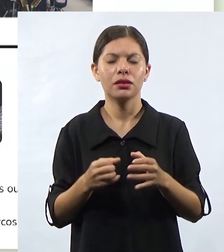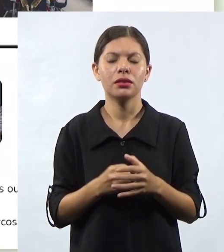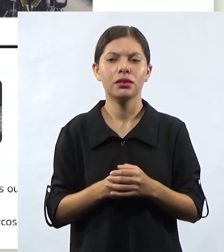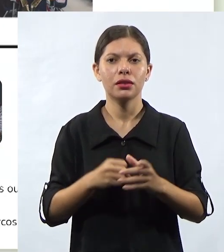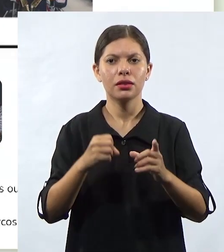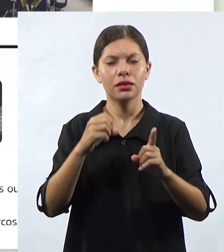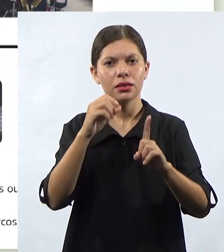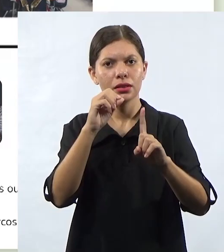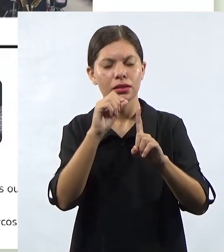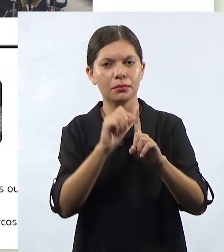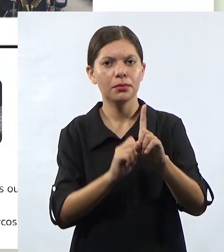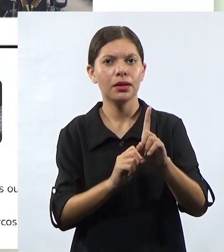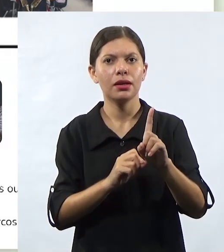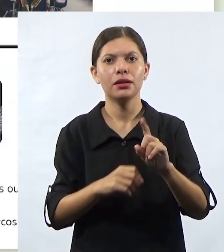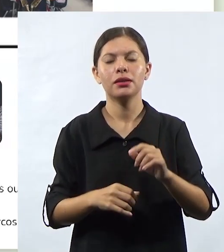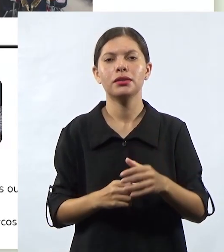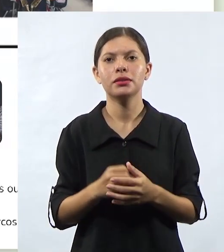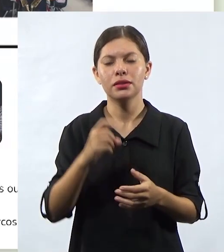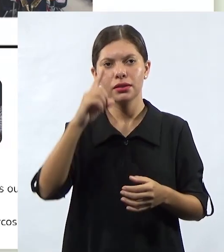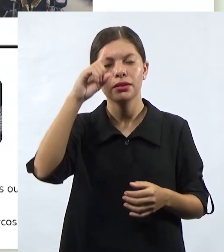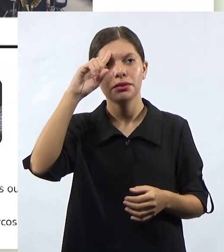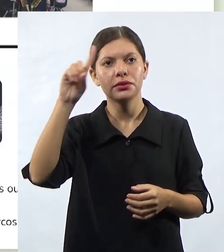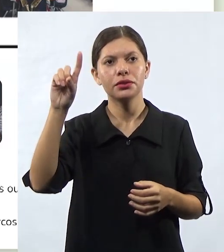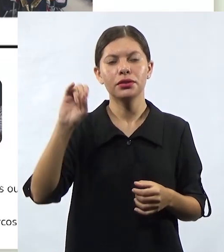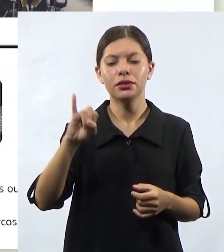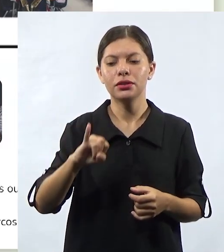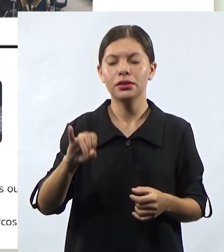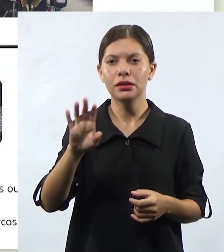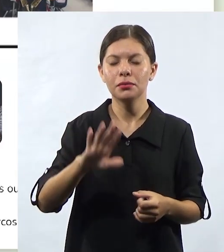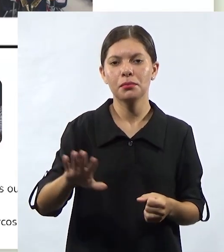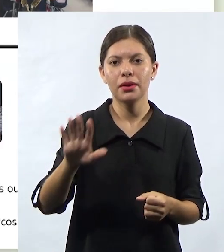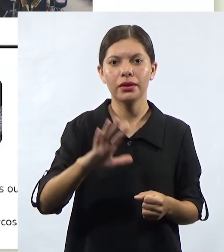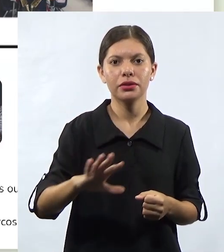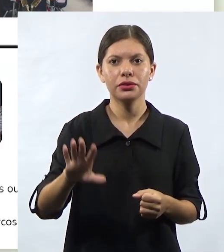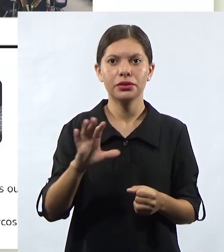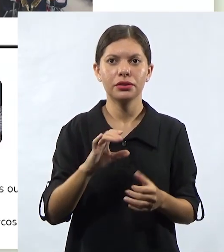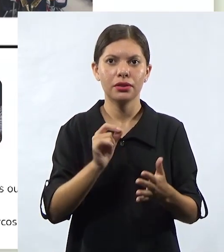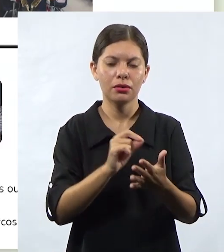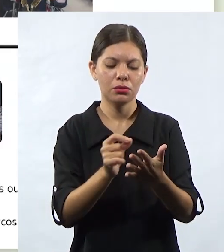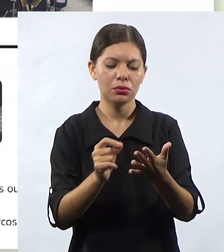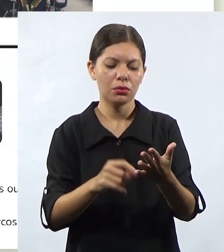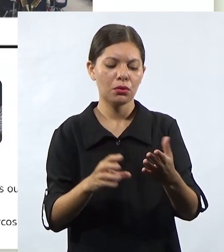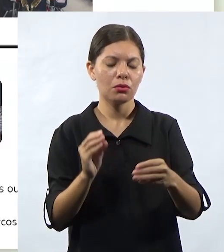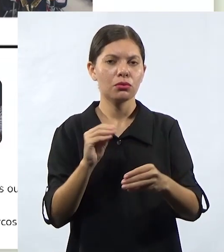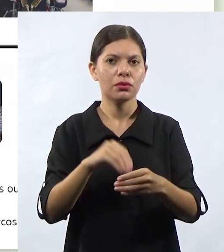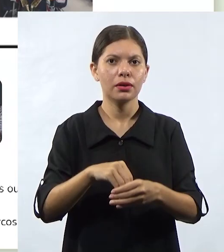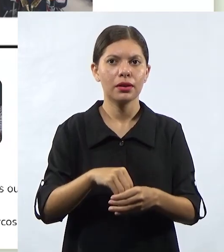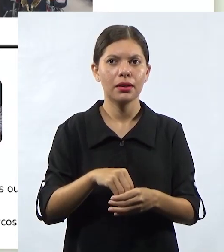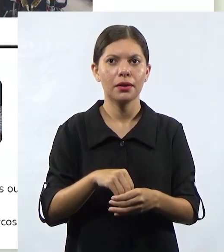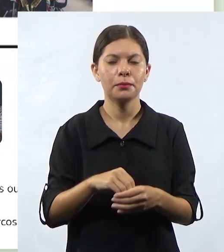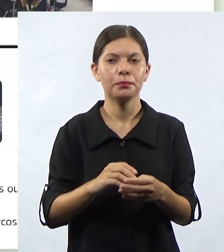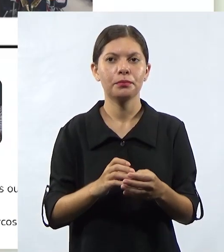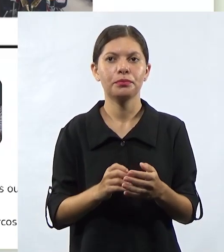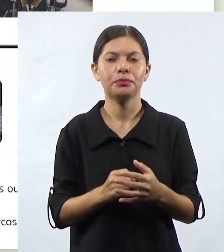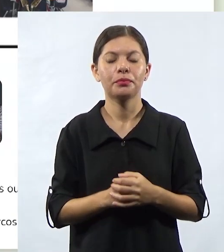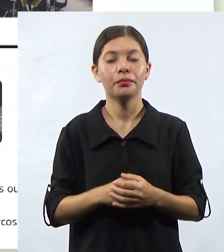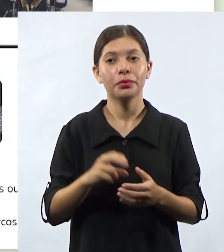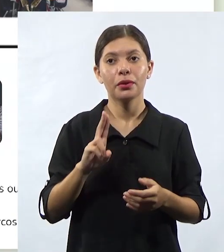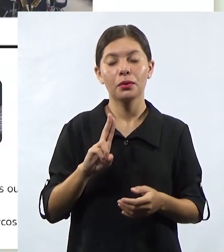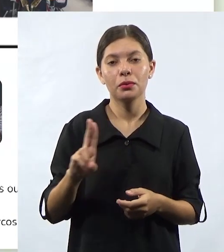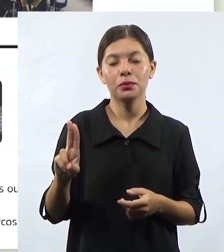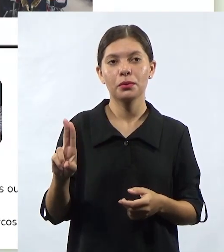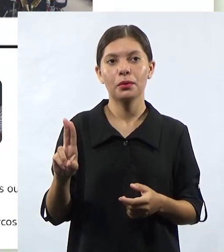cabeçalhos e imagens. Então, olha, eu tenho um cabeçalho aqui em cima, né? Linha do tempo, coloquei o autor, coloquei as logos que